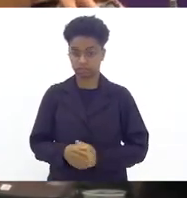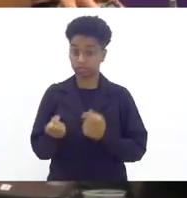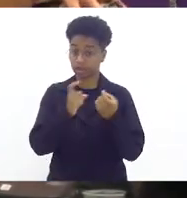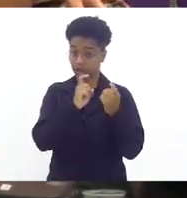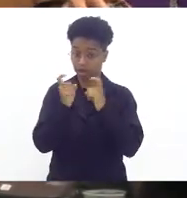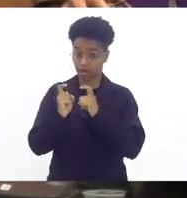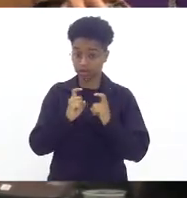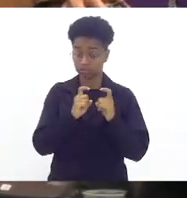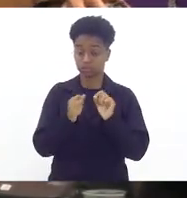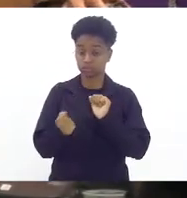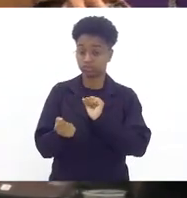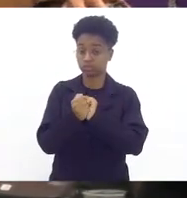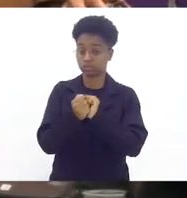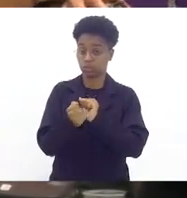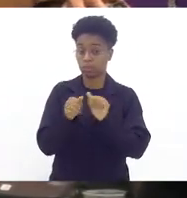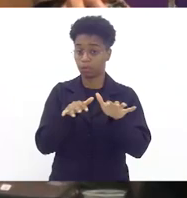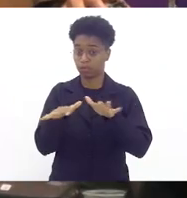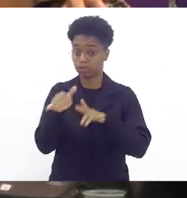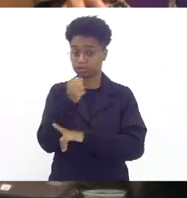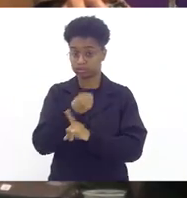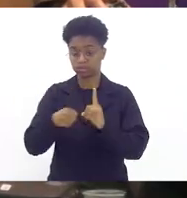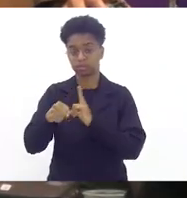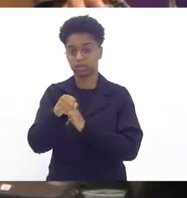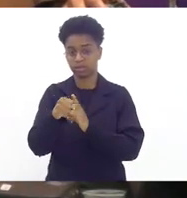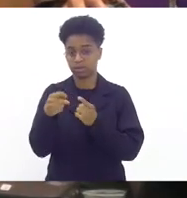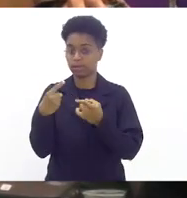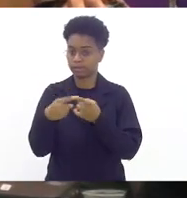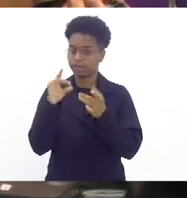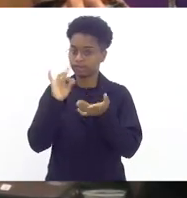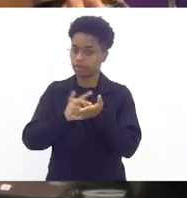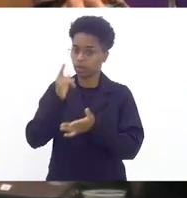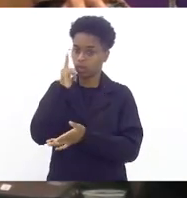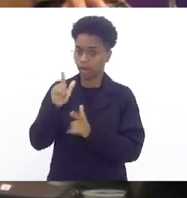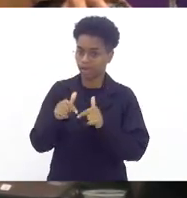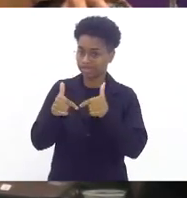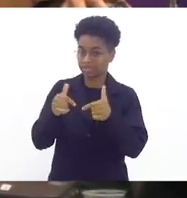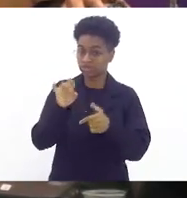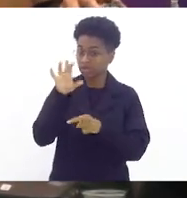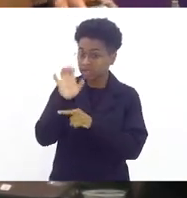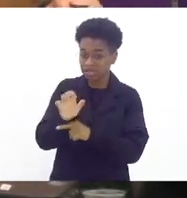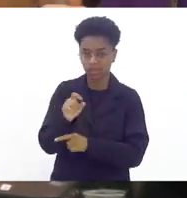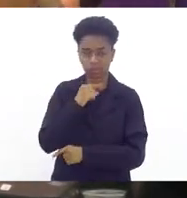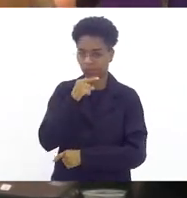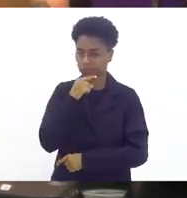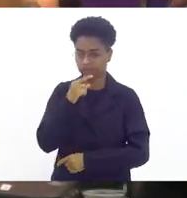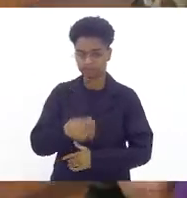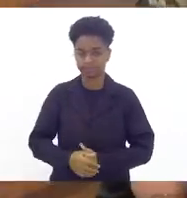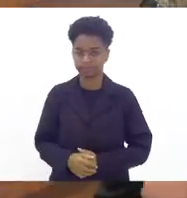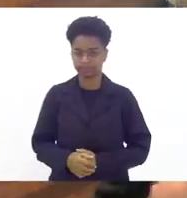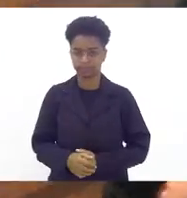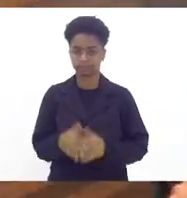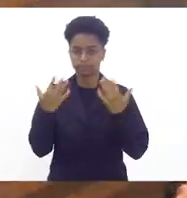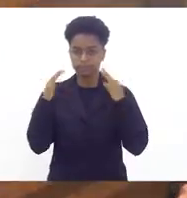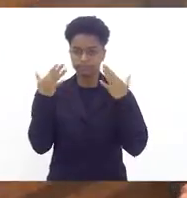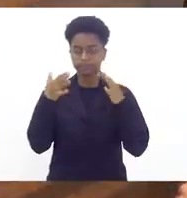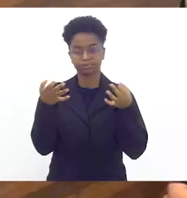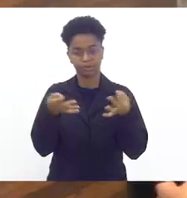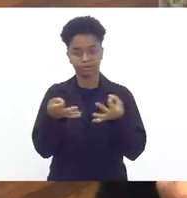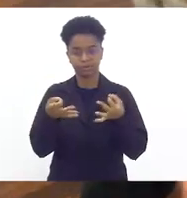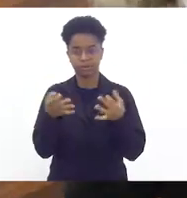articulem juntos com o movimento social. Porque daí vai sair alguma coisa, do Estado não sai. Ótimo, perfeito, Luiz Fernando.